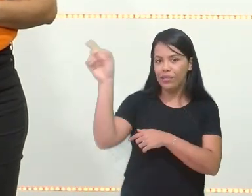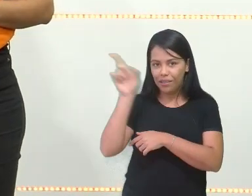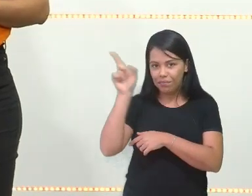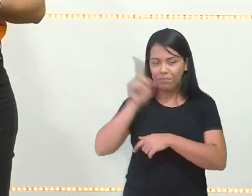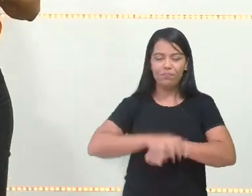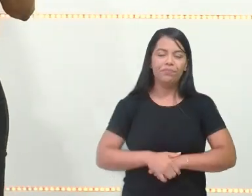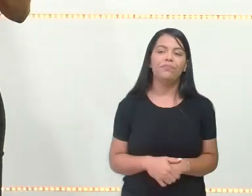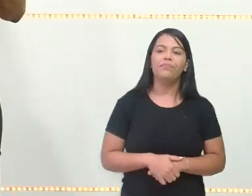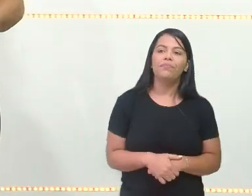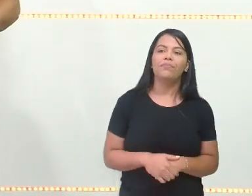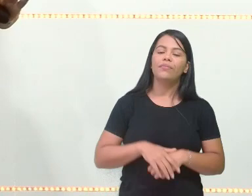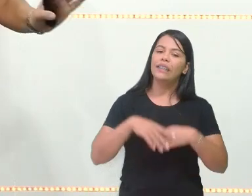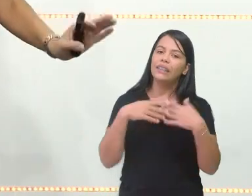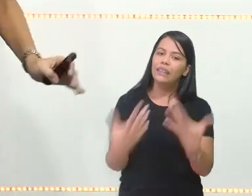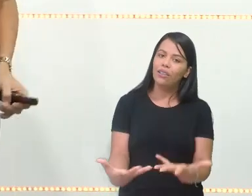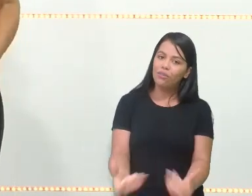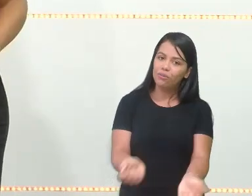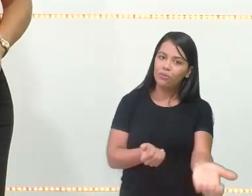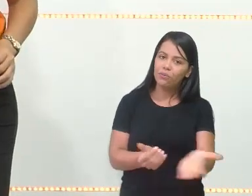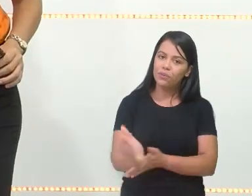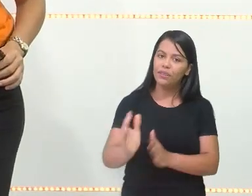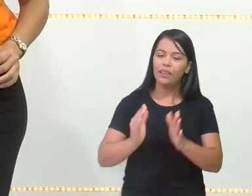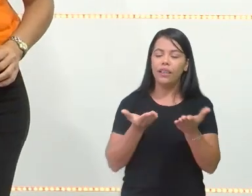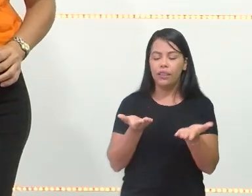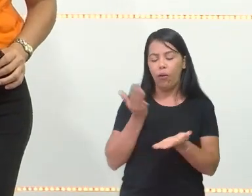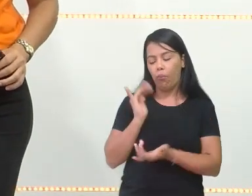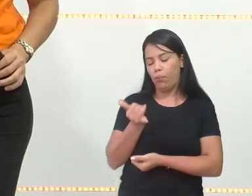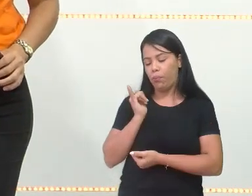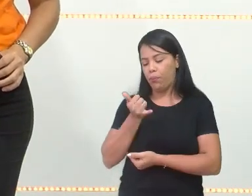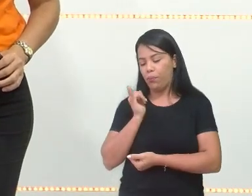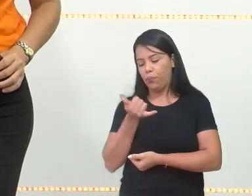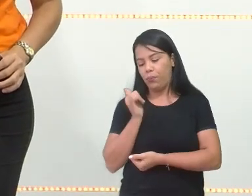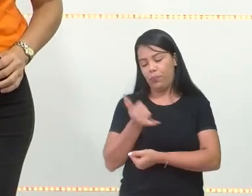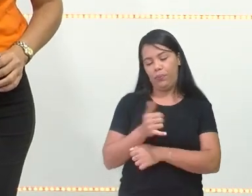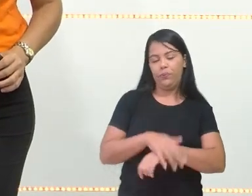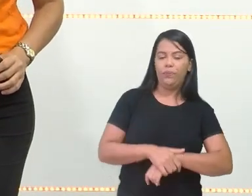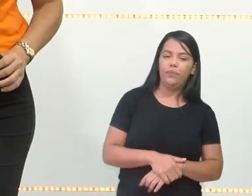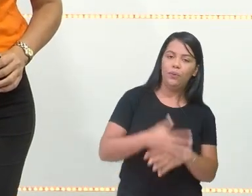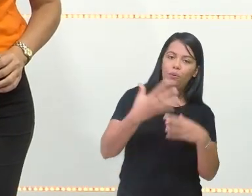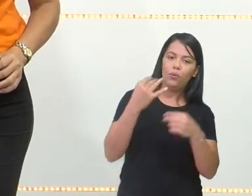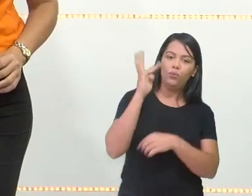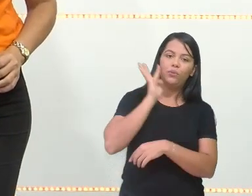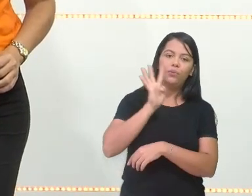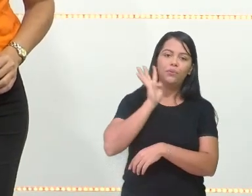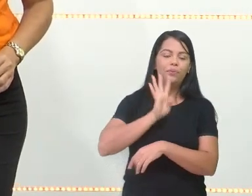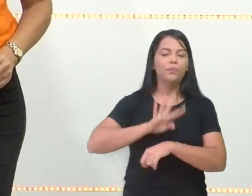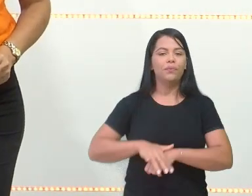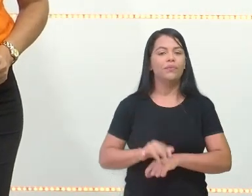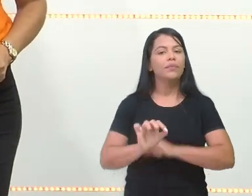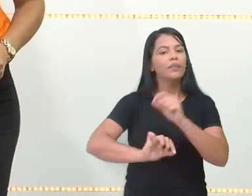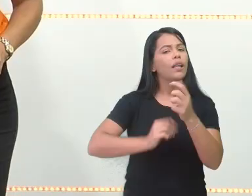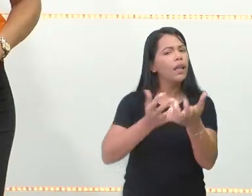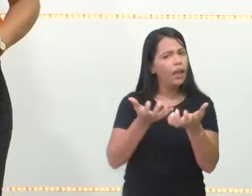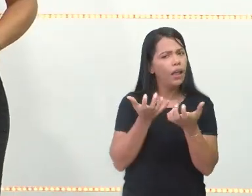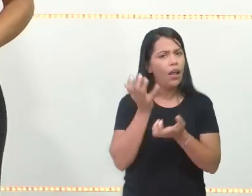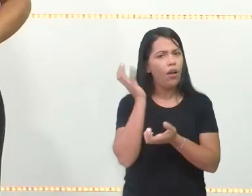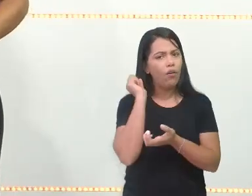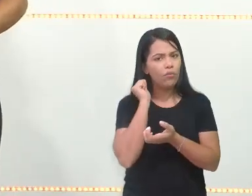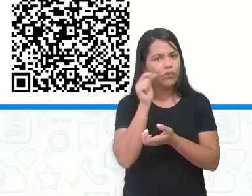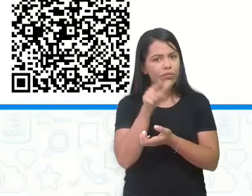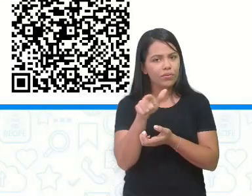da África. Vamos logo começando, então, contando esse conto africano bem legal. Quem quer ouvir? Vamos